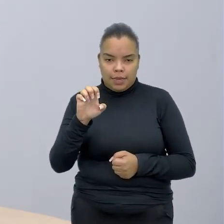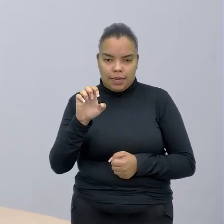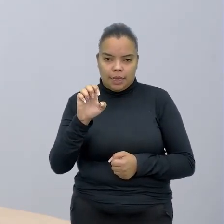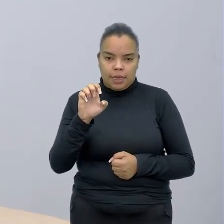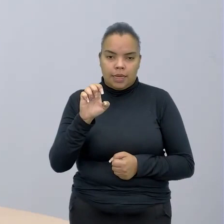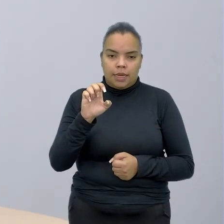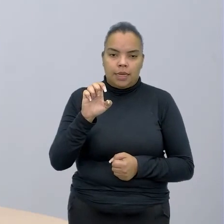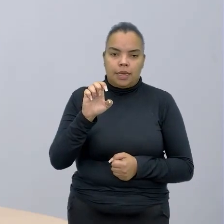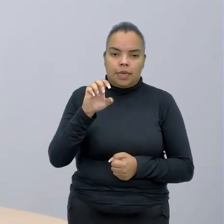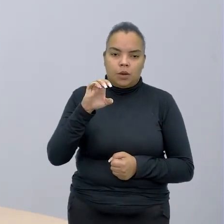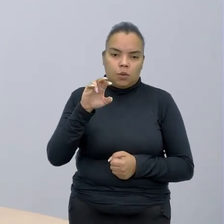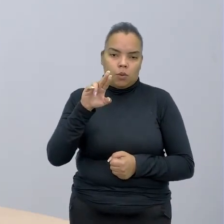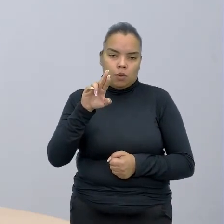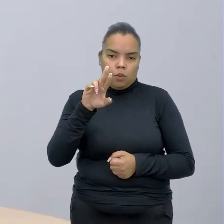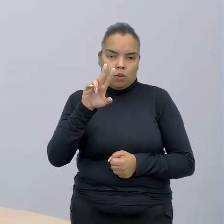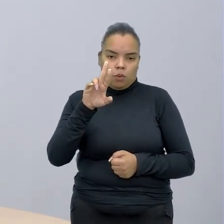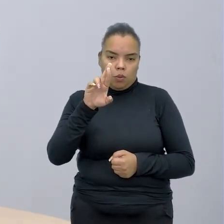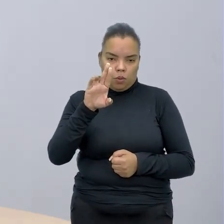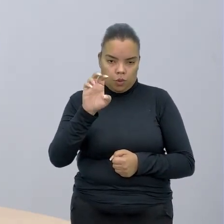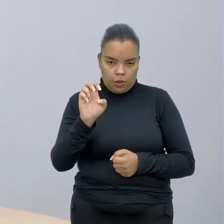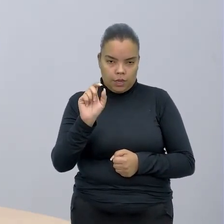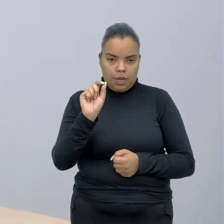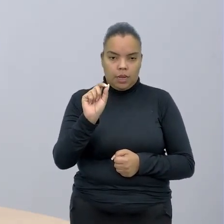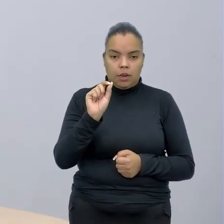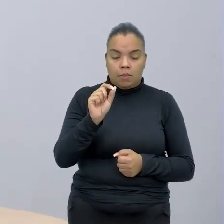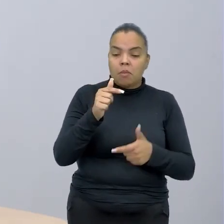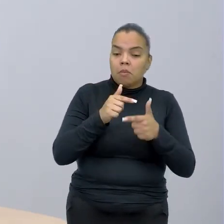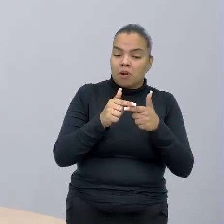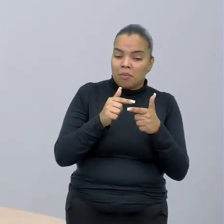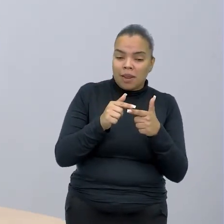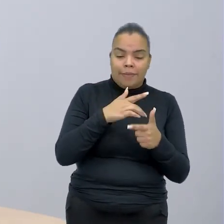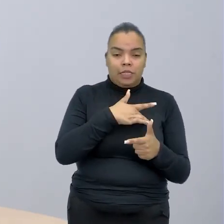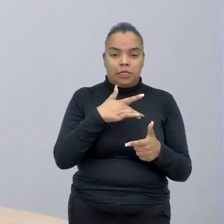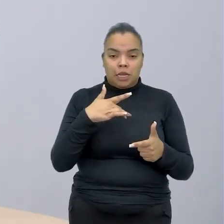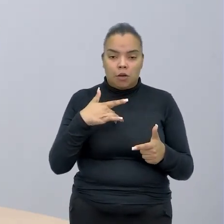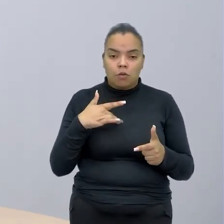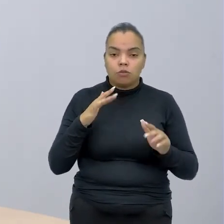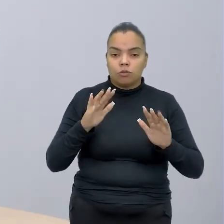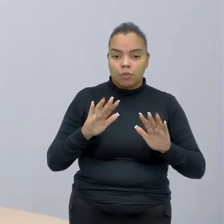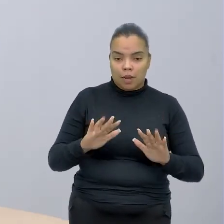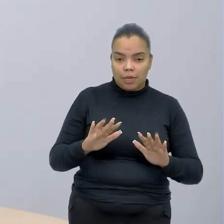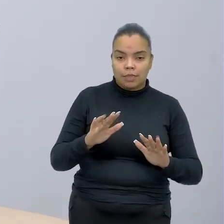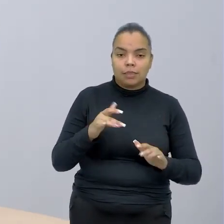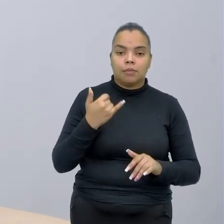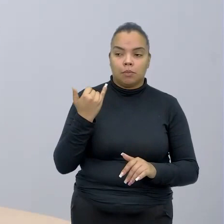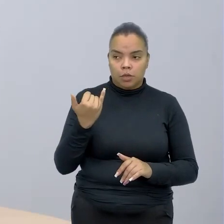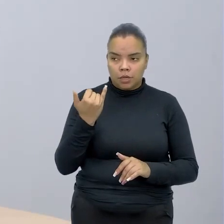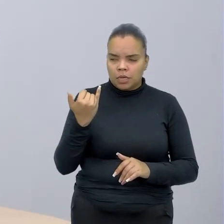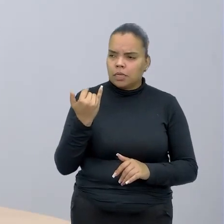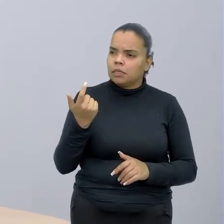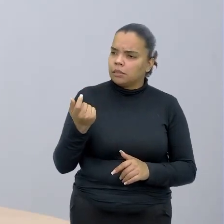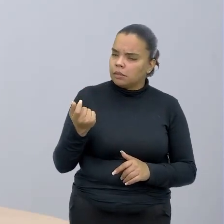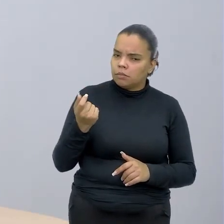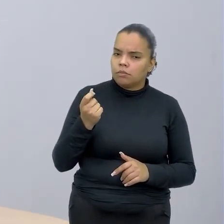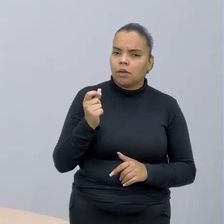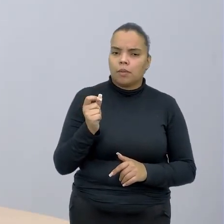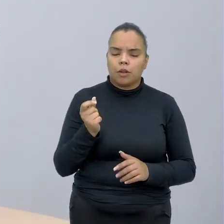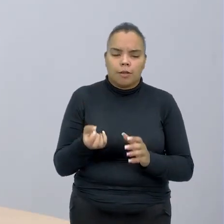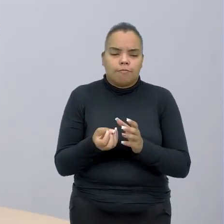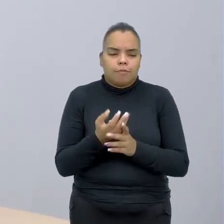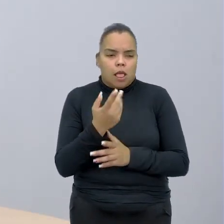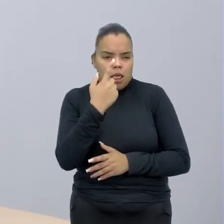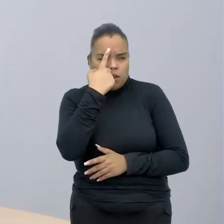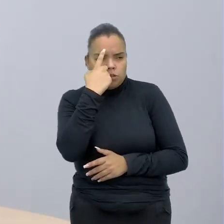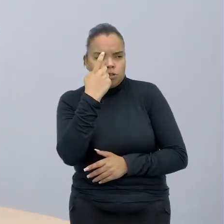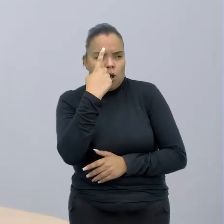assim causasse tantos problemas de saúde, né? Sabia da importância e quando ela teve as descobertas dela,